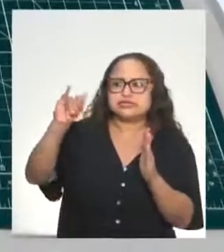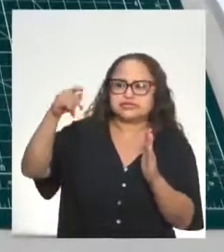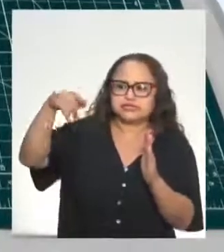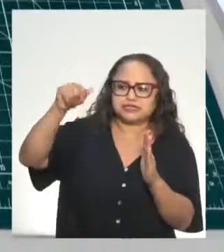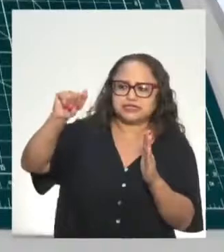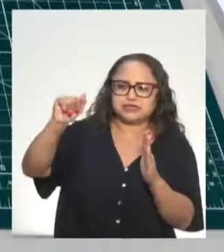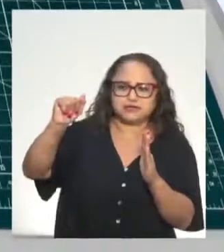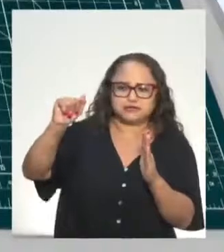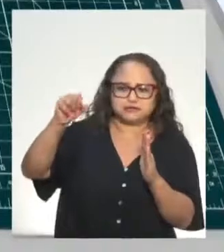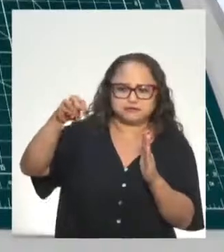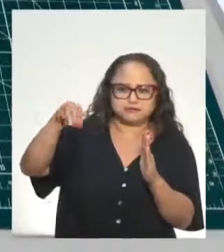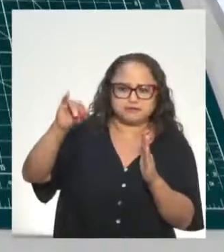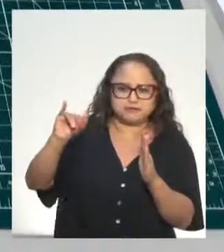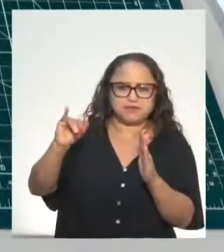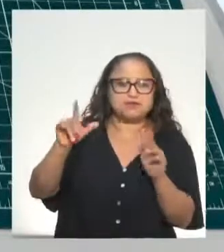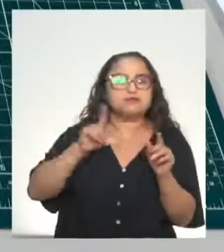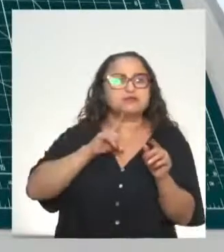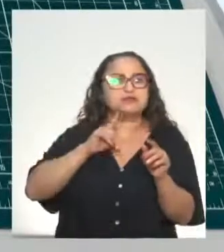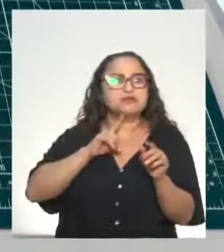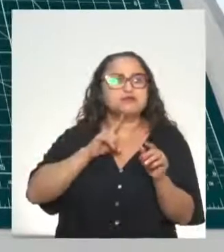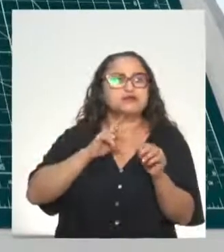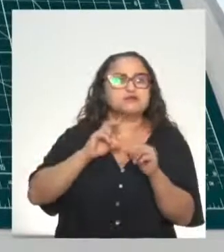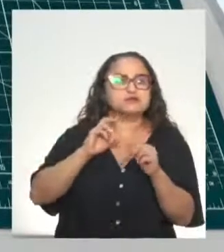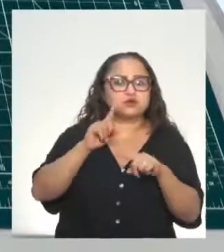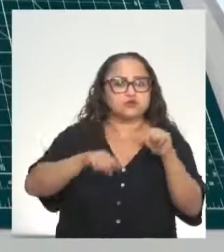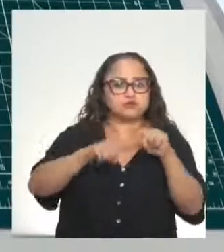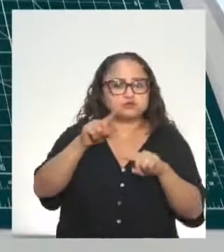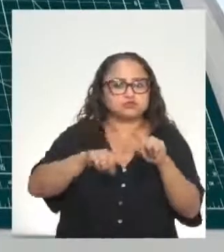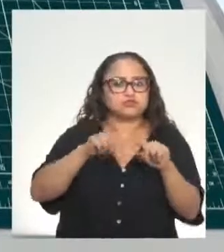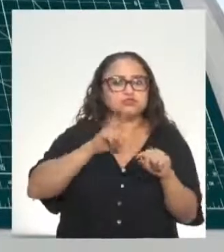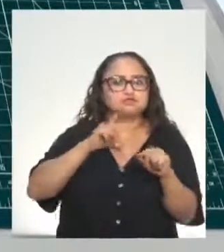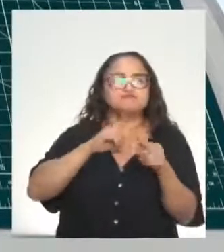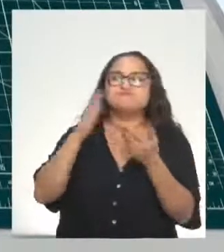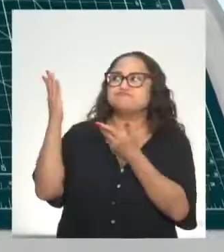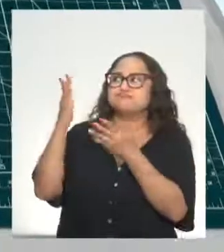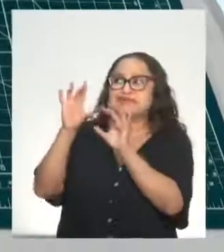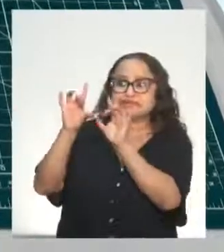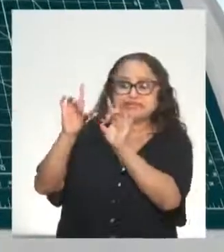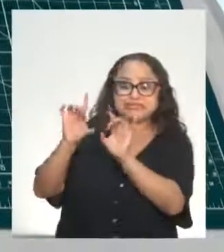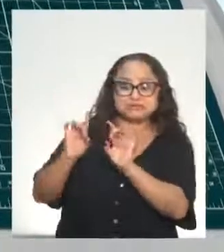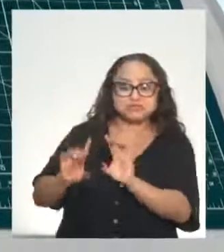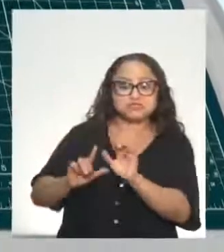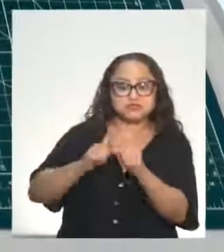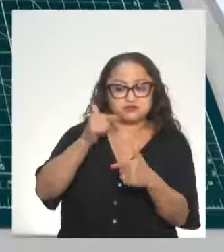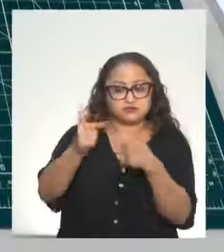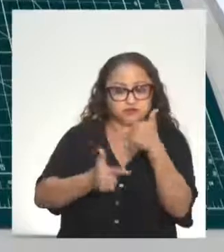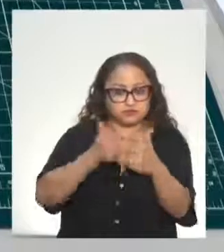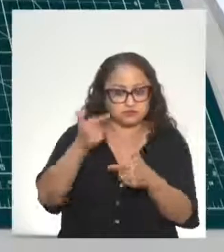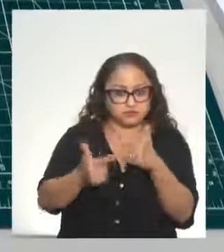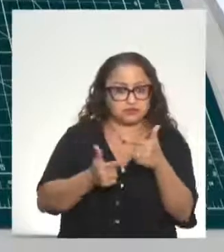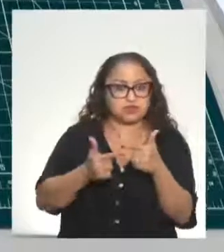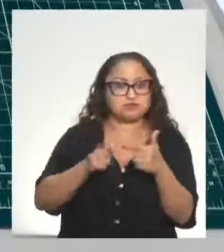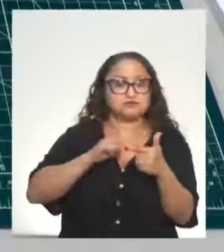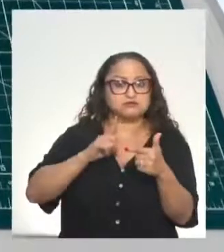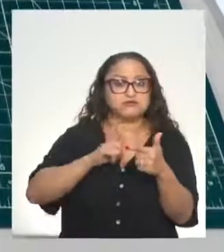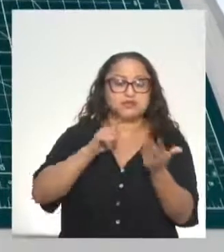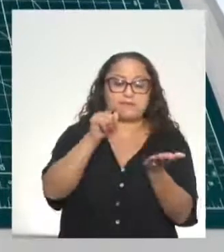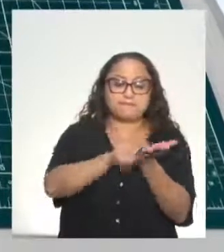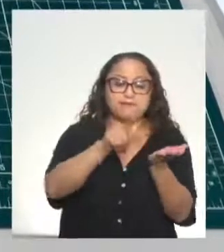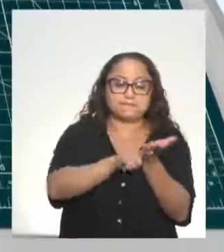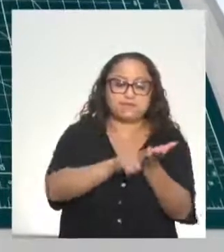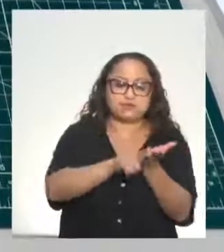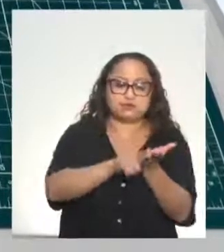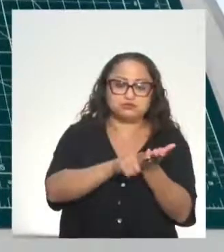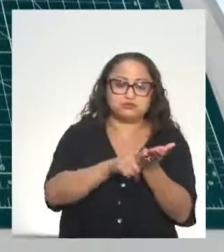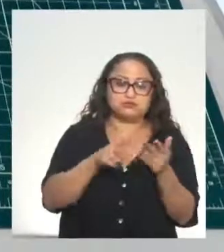do objeto, as linhas internas. Existe esse tipo de estilete, que ele é específico para esse trabalho artesanal de corte de papel, e tem